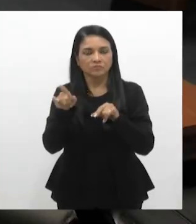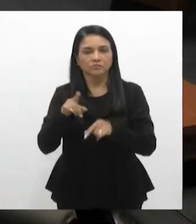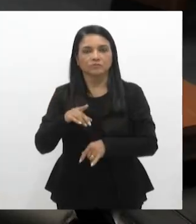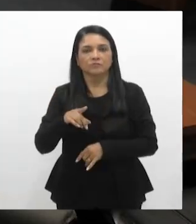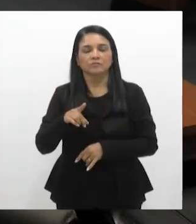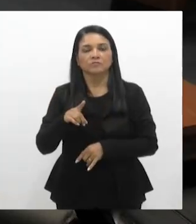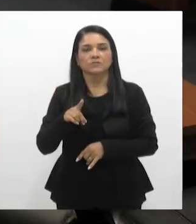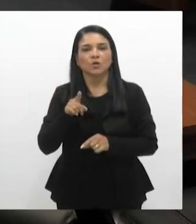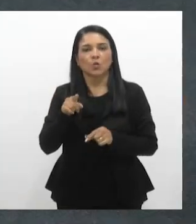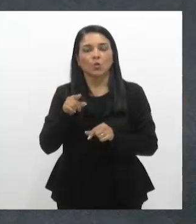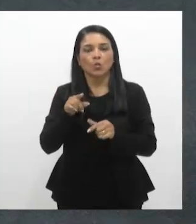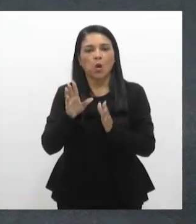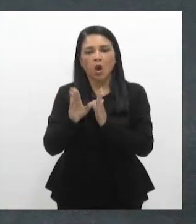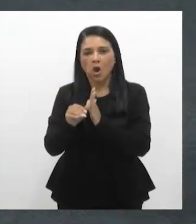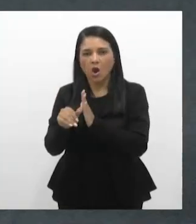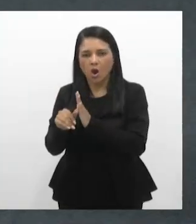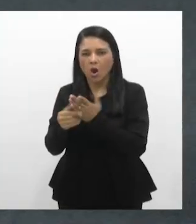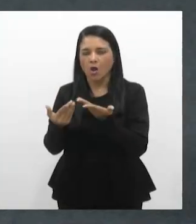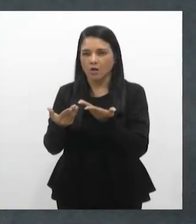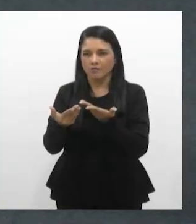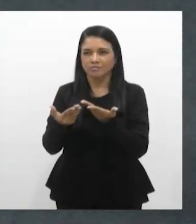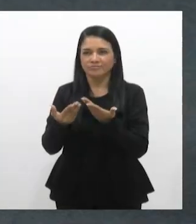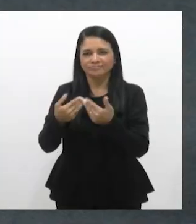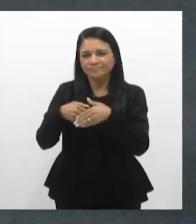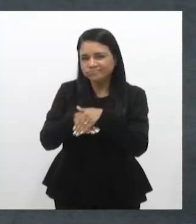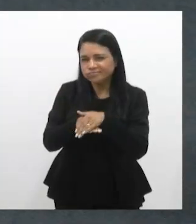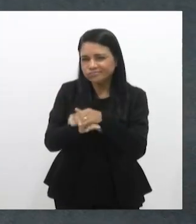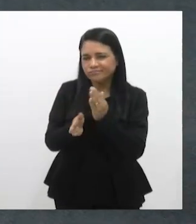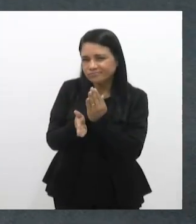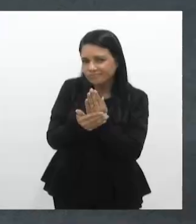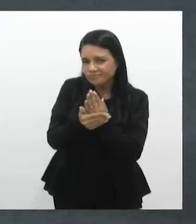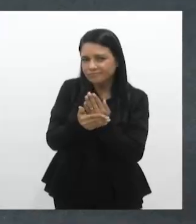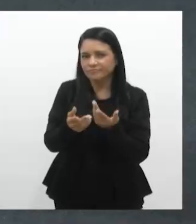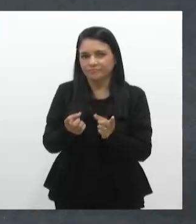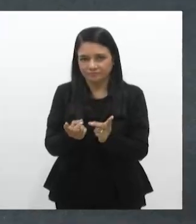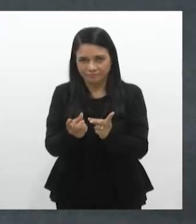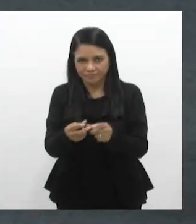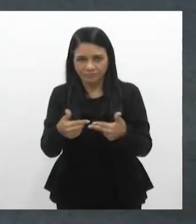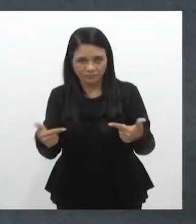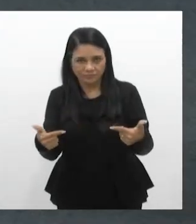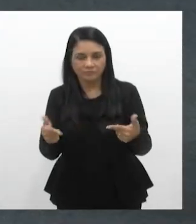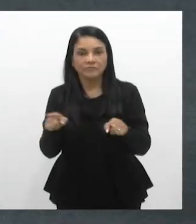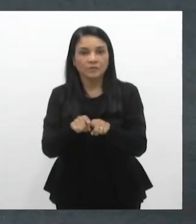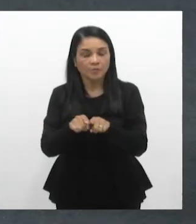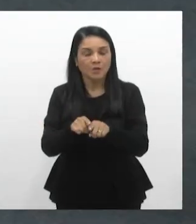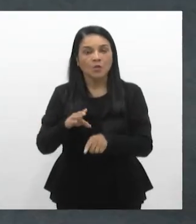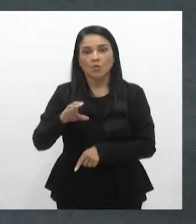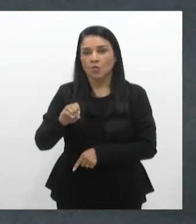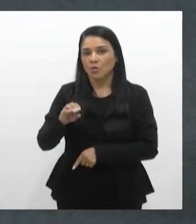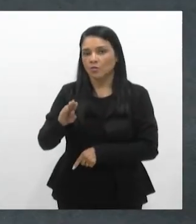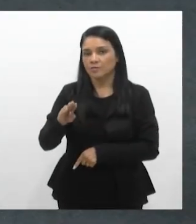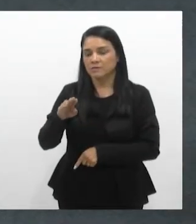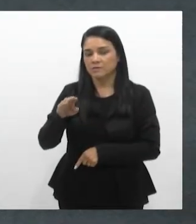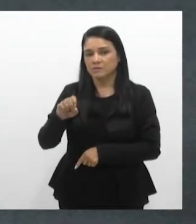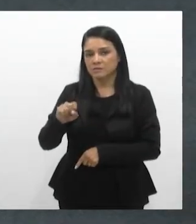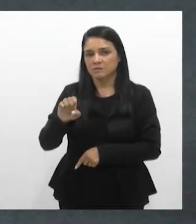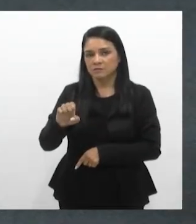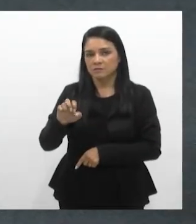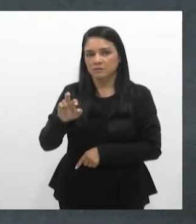isto é, o contrabando, em linguagem popular. Talvez esse observatório também possa